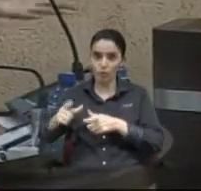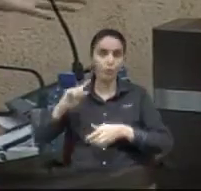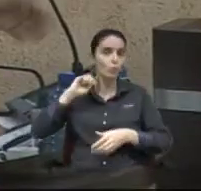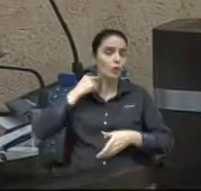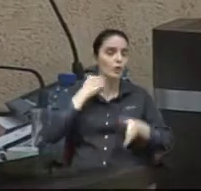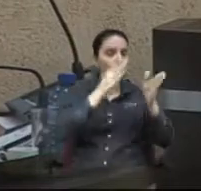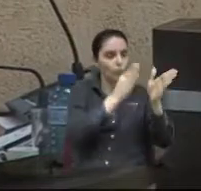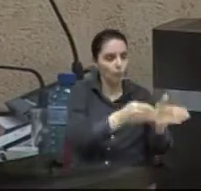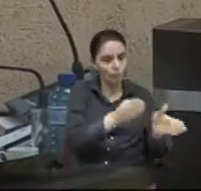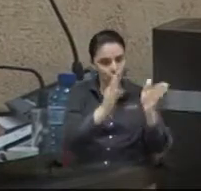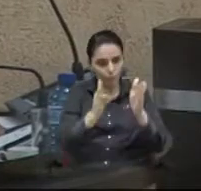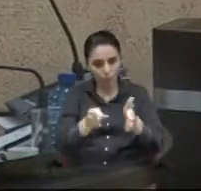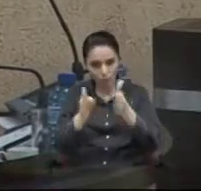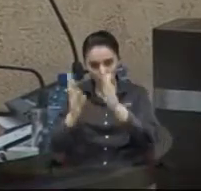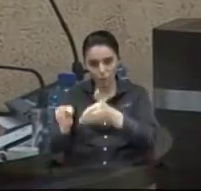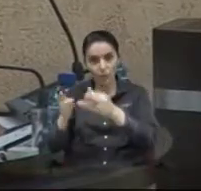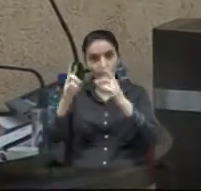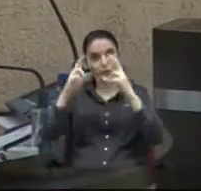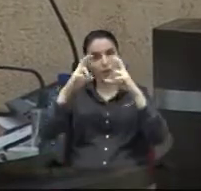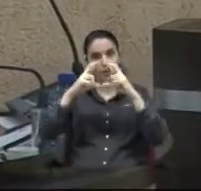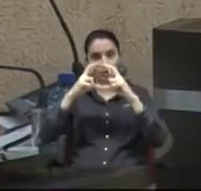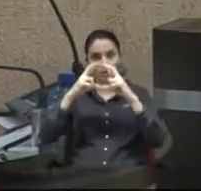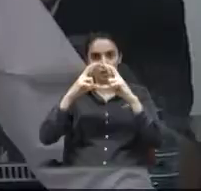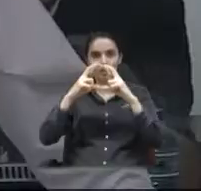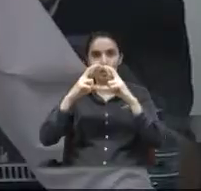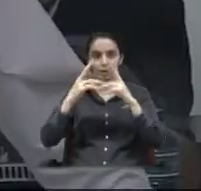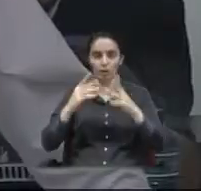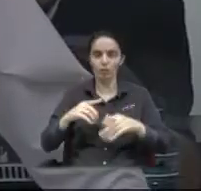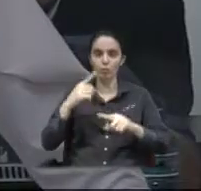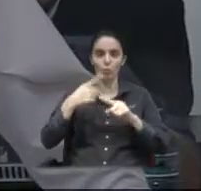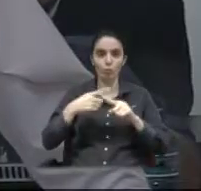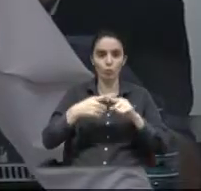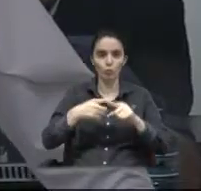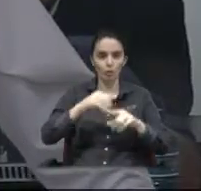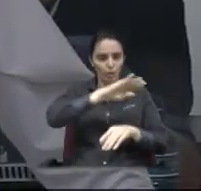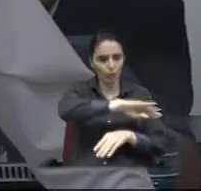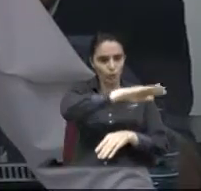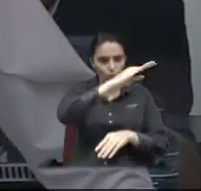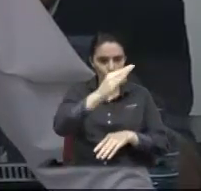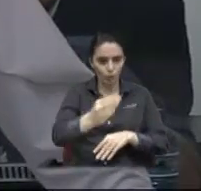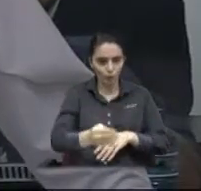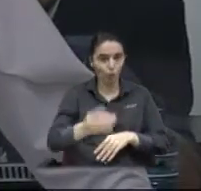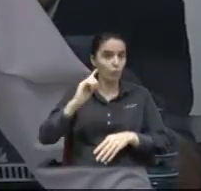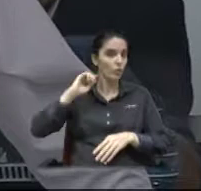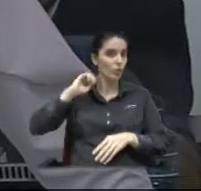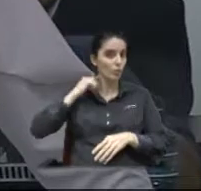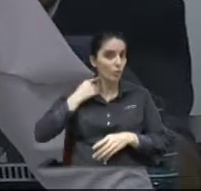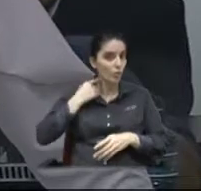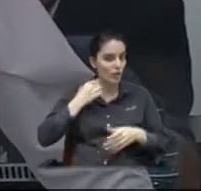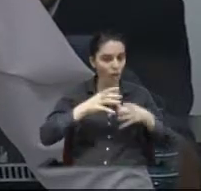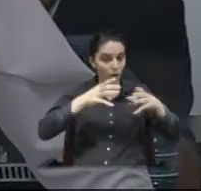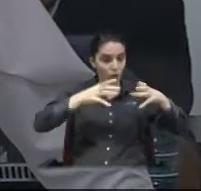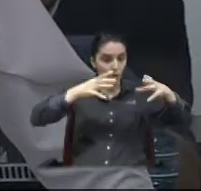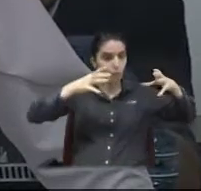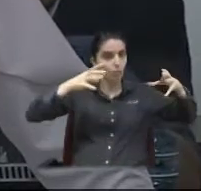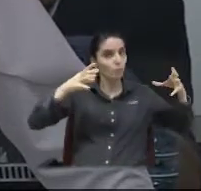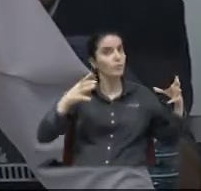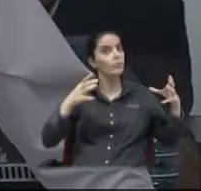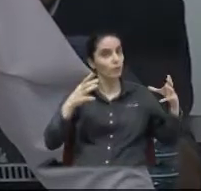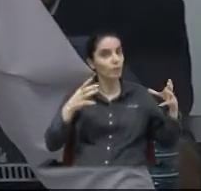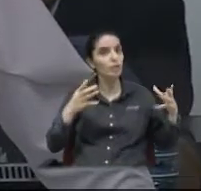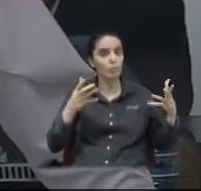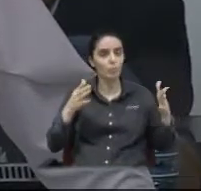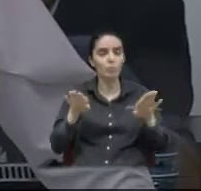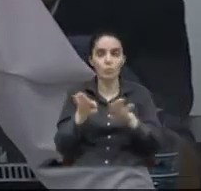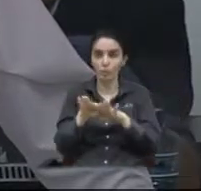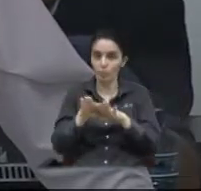o intuito também lá no aterro ou para a vida dele e gerar renda também do pessoal da cooperativa